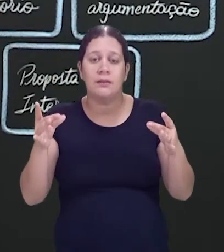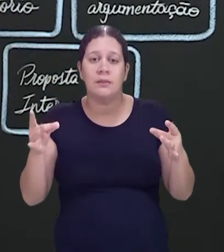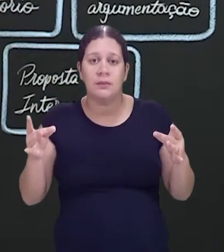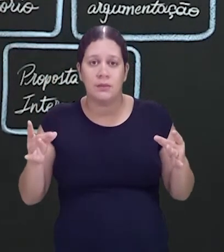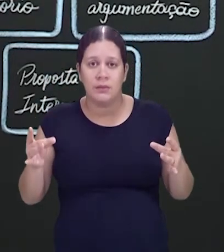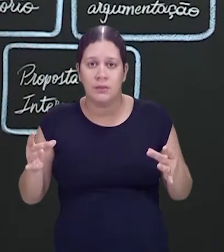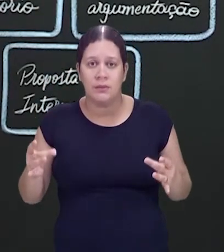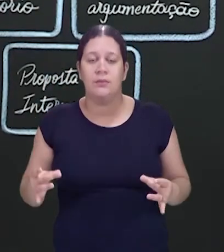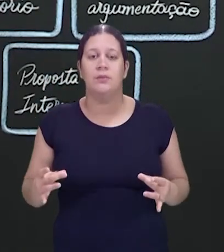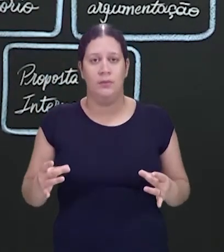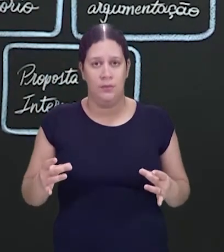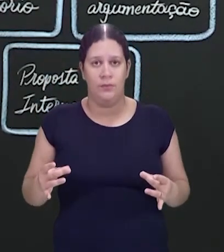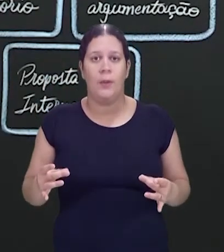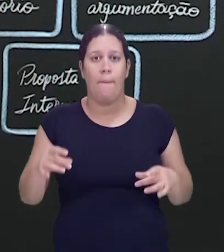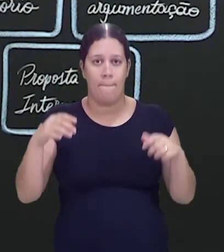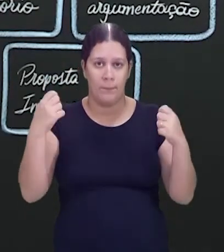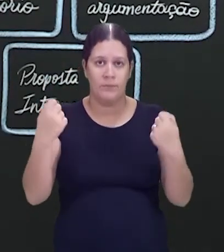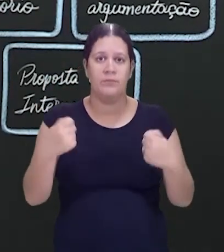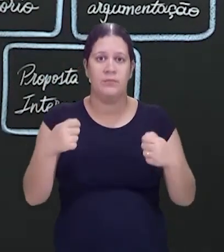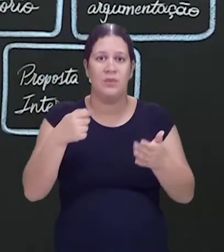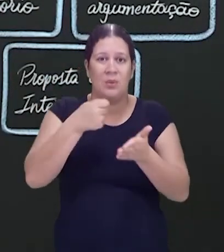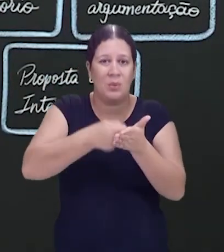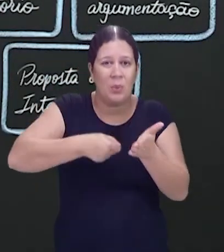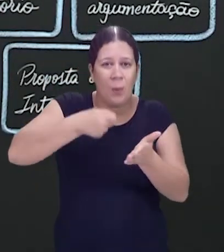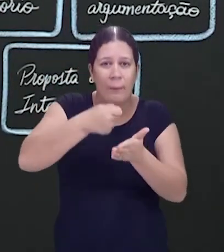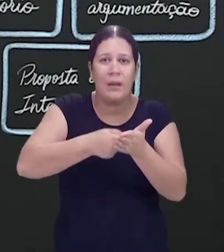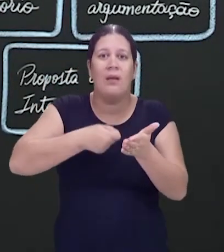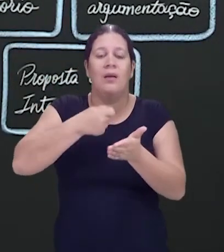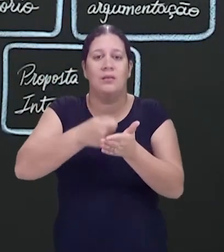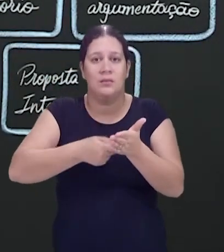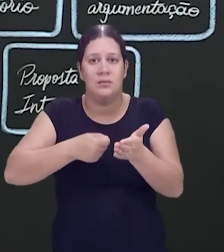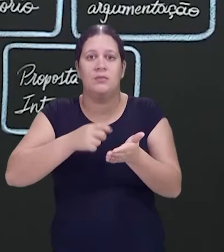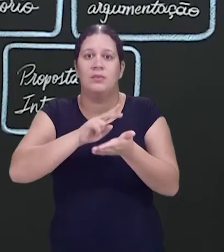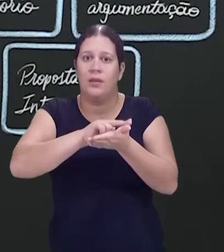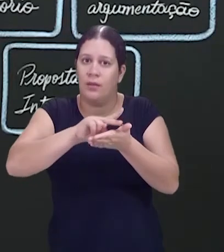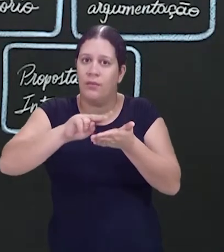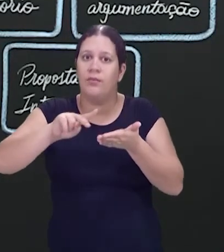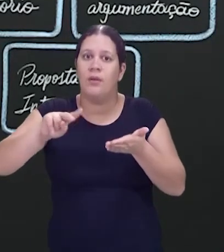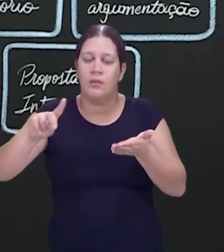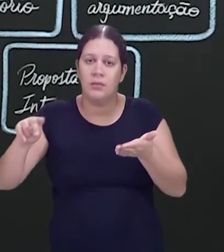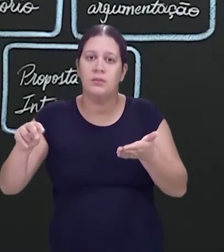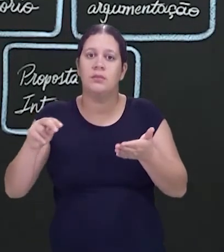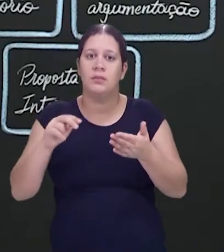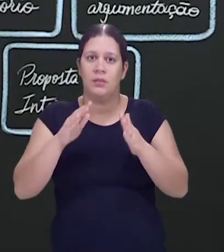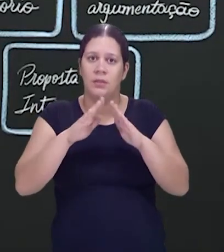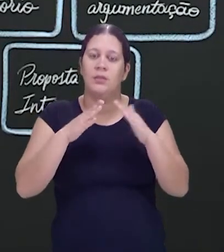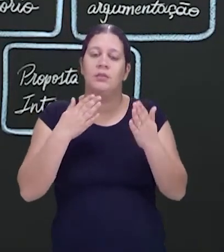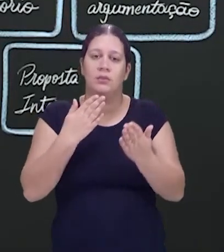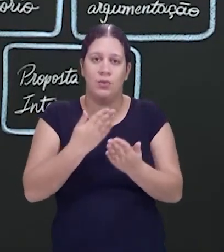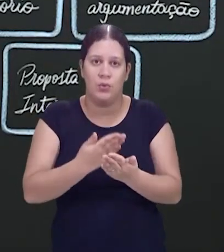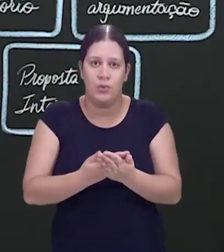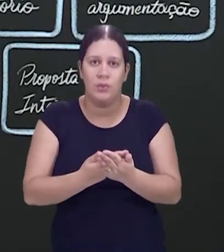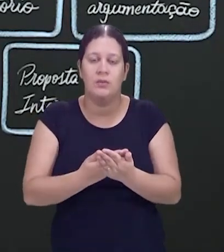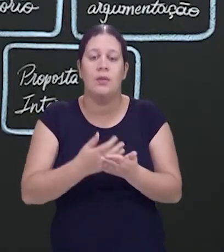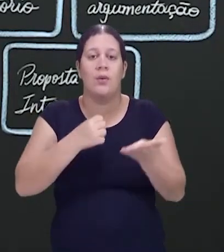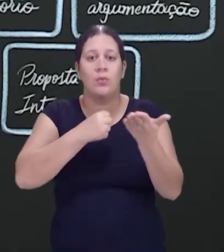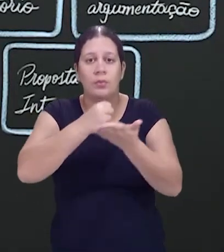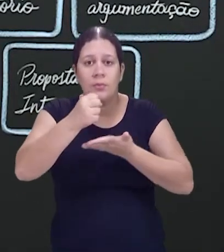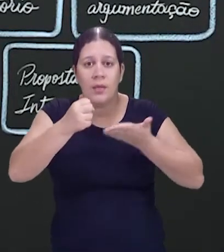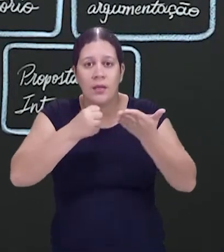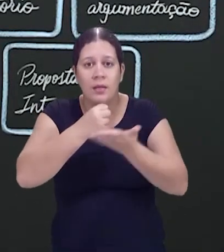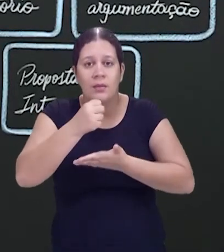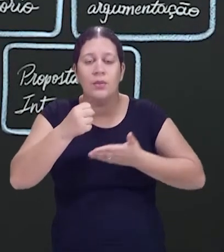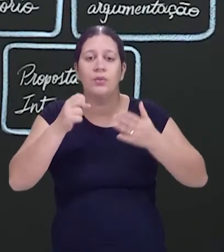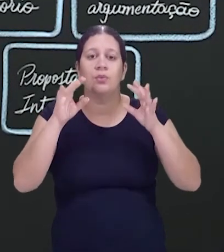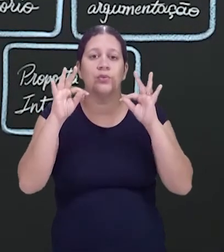estrutura clássica de texto dissertativo e argumentativo, cobrado em diversas situações nos vários segmentos de ensino. Lembra também que a base